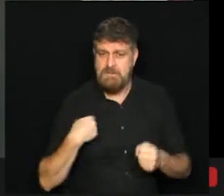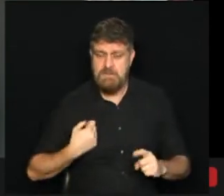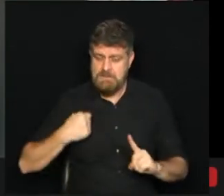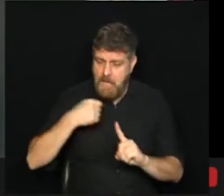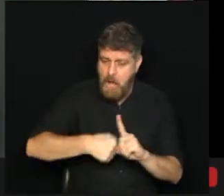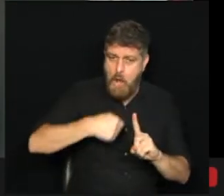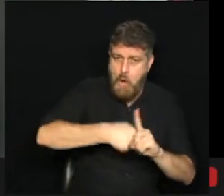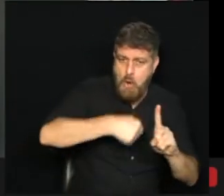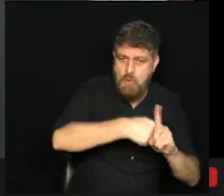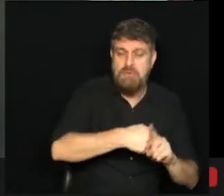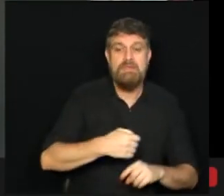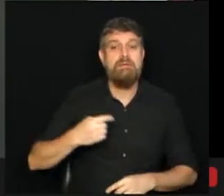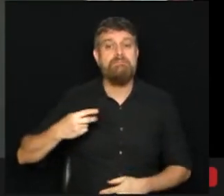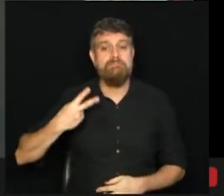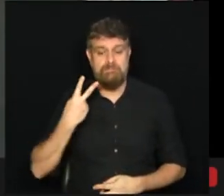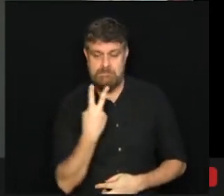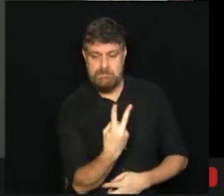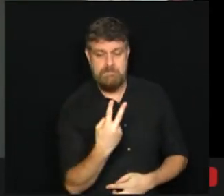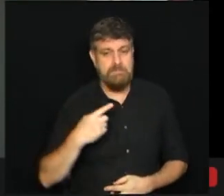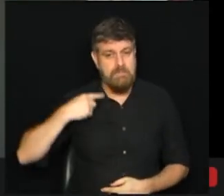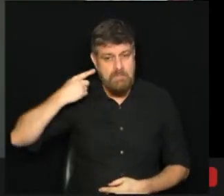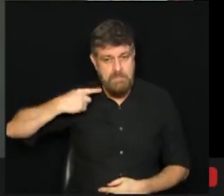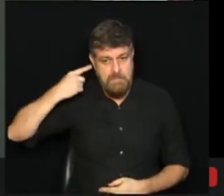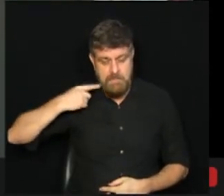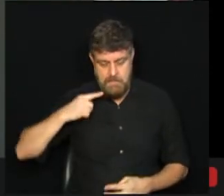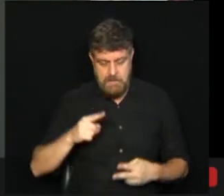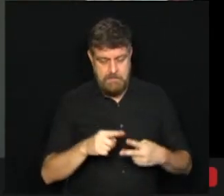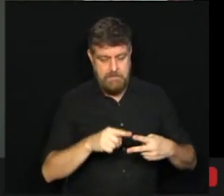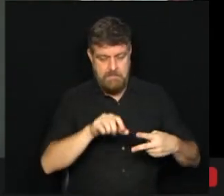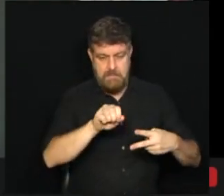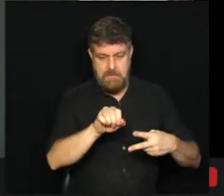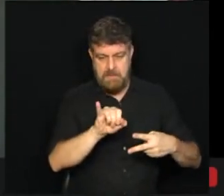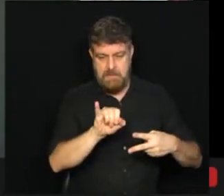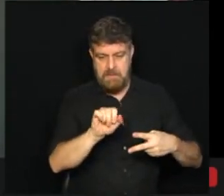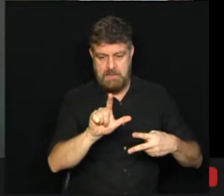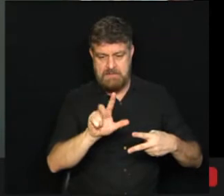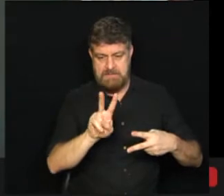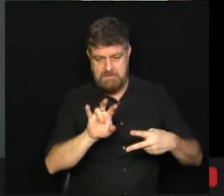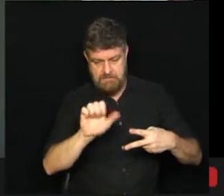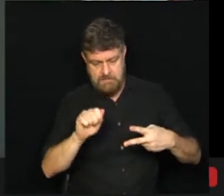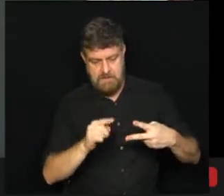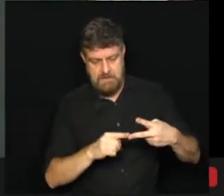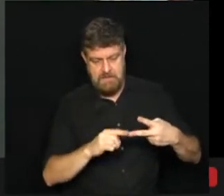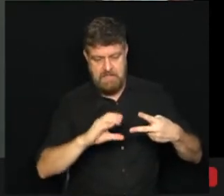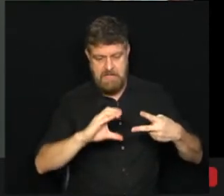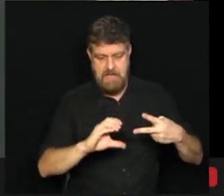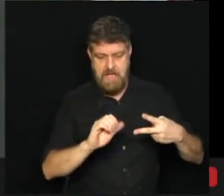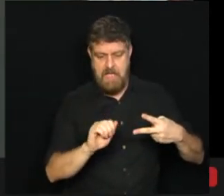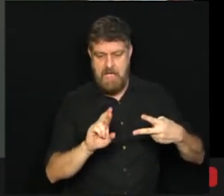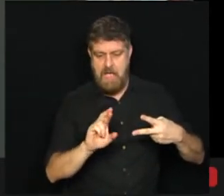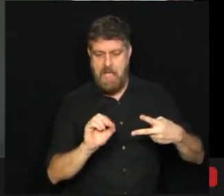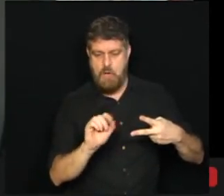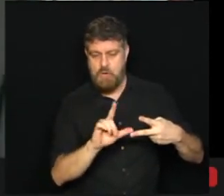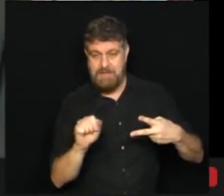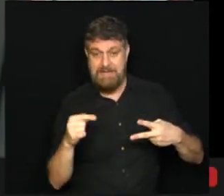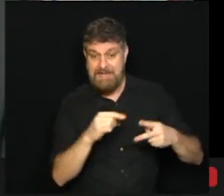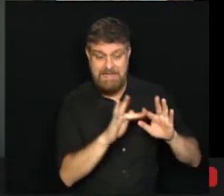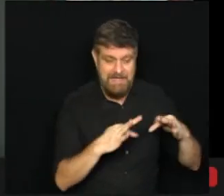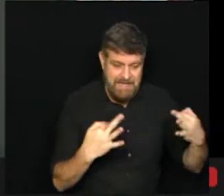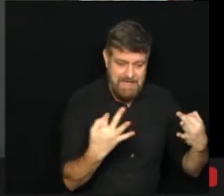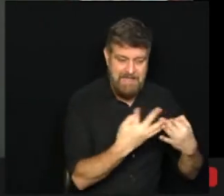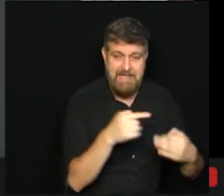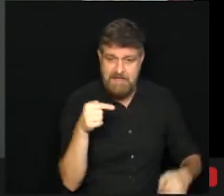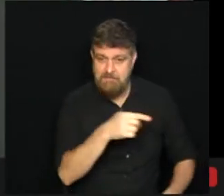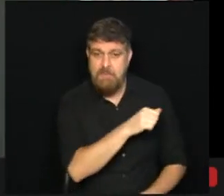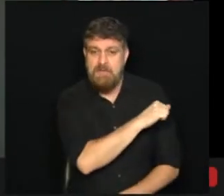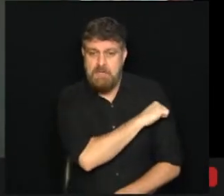tanto das advogadas, doutora Silvia como doutora Ana Carolina, quanto a luta da família do jovem nesse